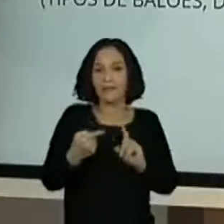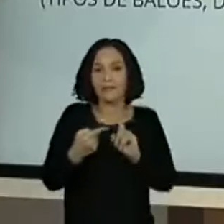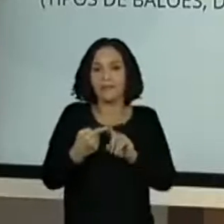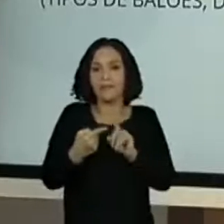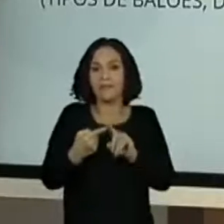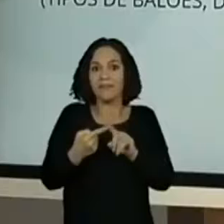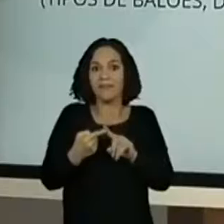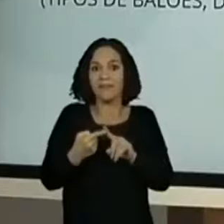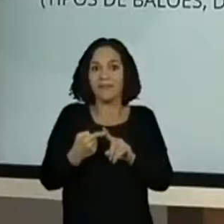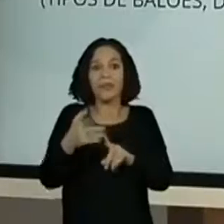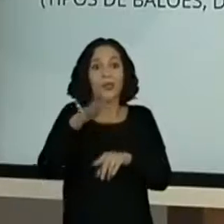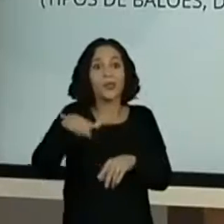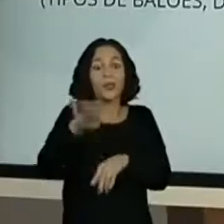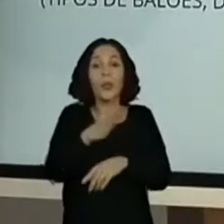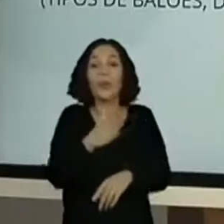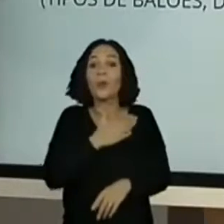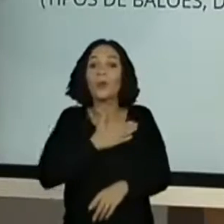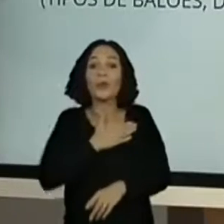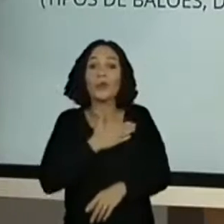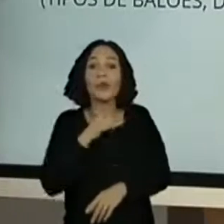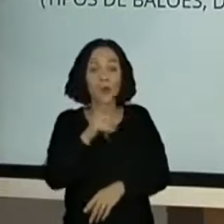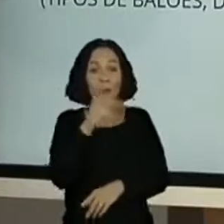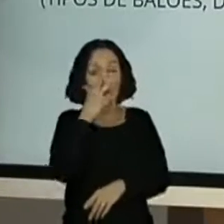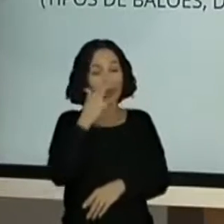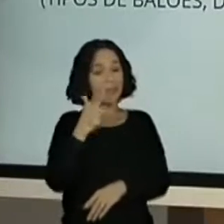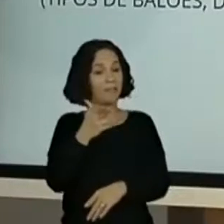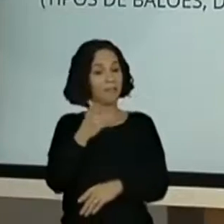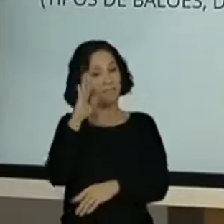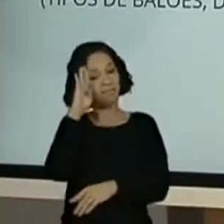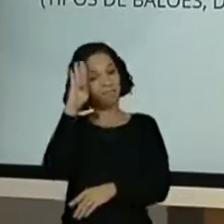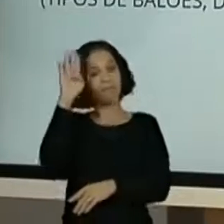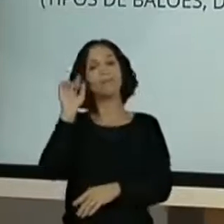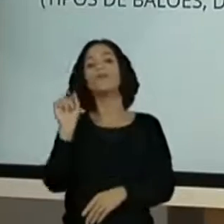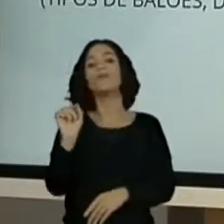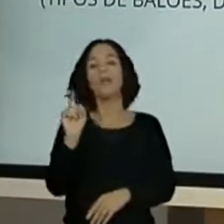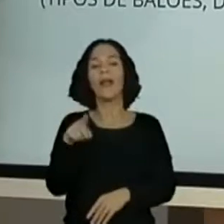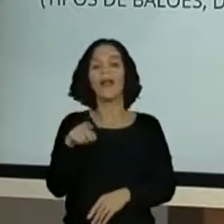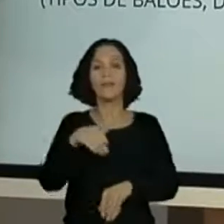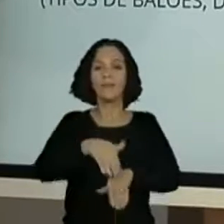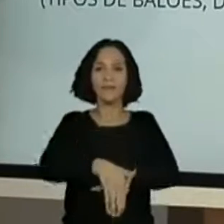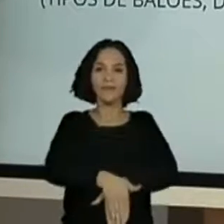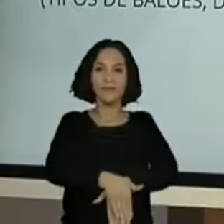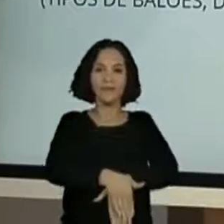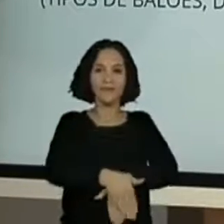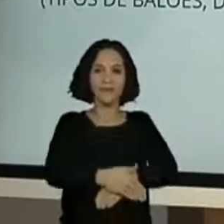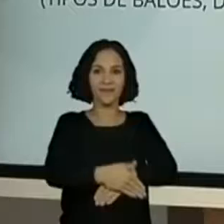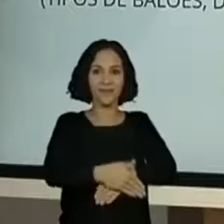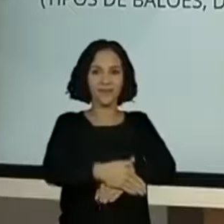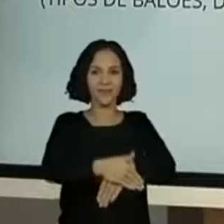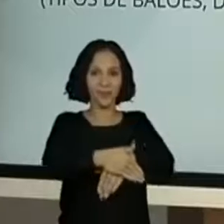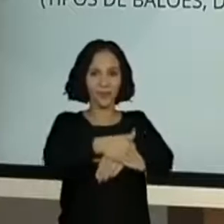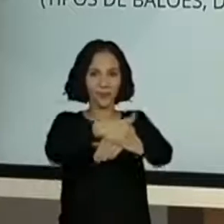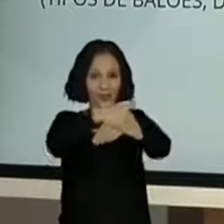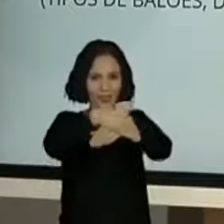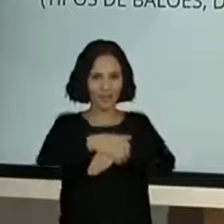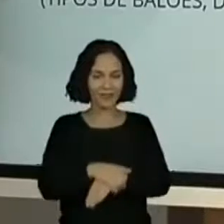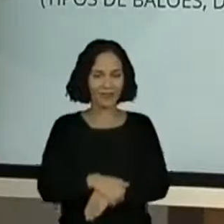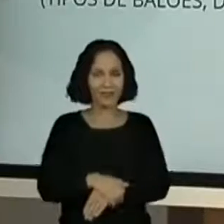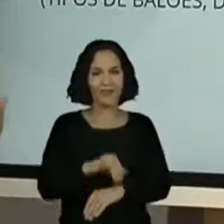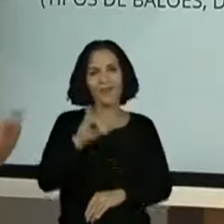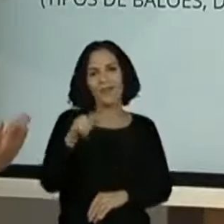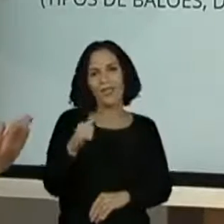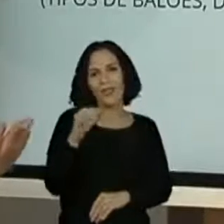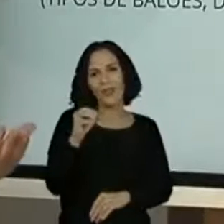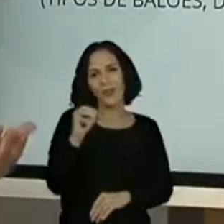tomou conta, né? E ela teve um lugar de destaque, que foi uma Joaninha. Joaninha, um bichinho